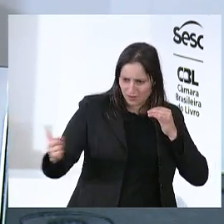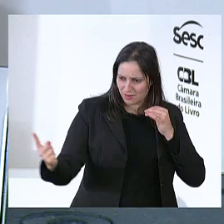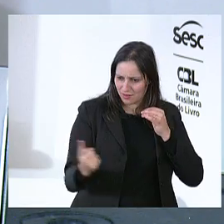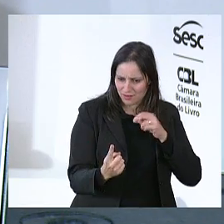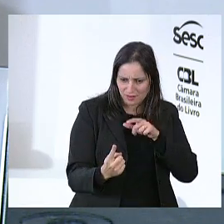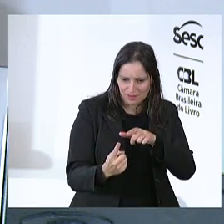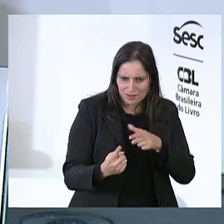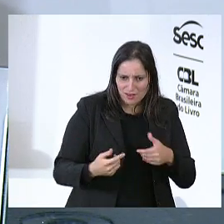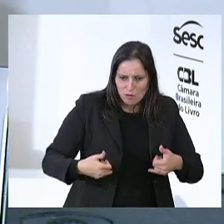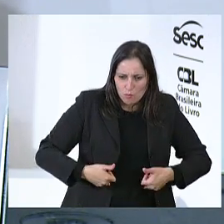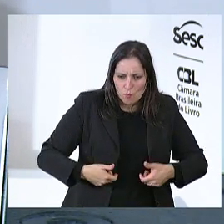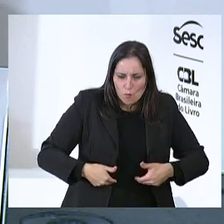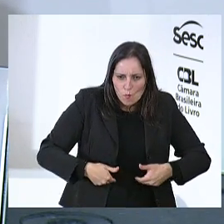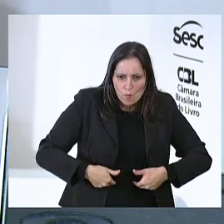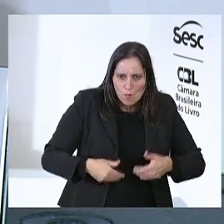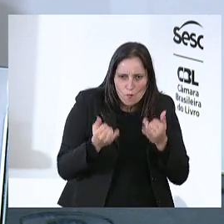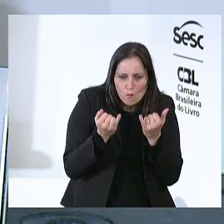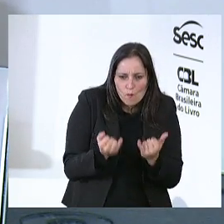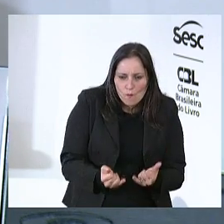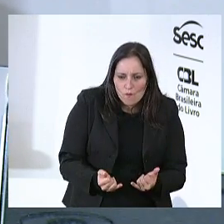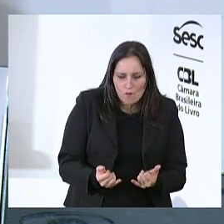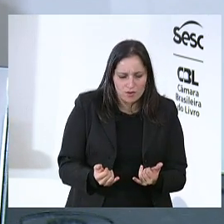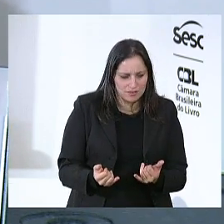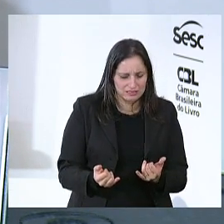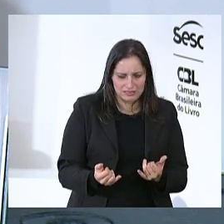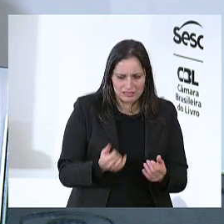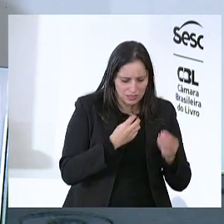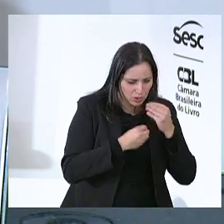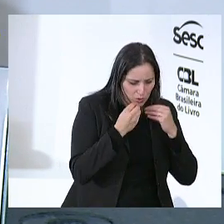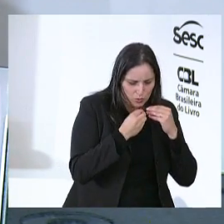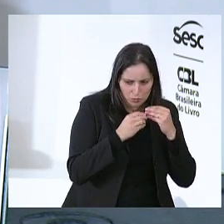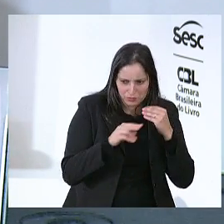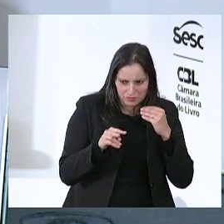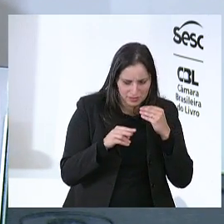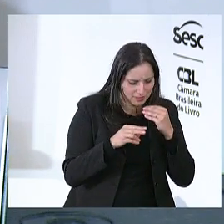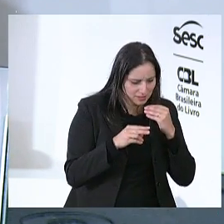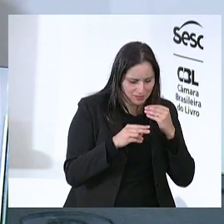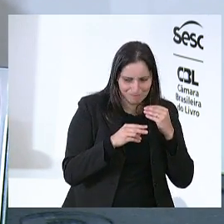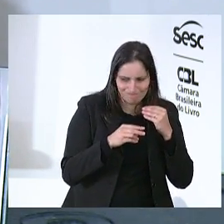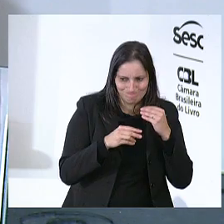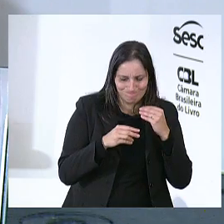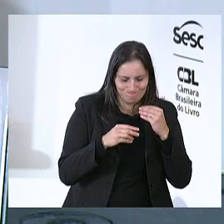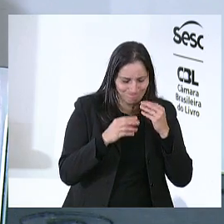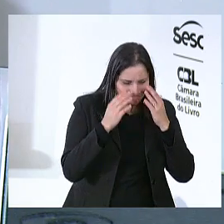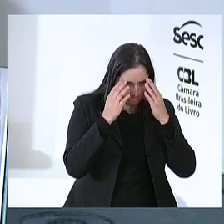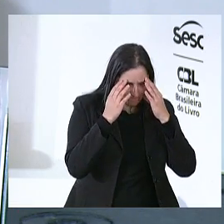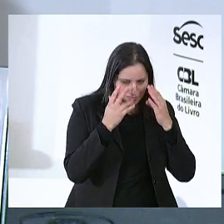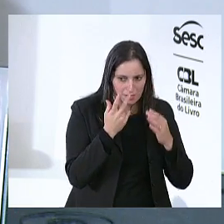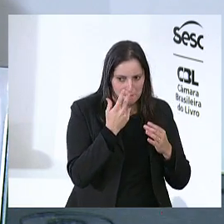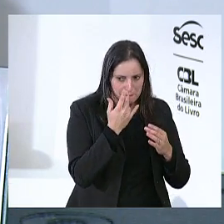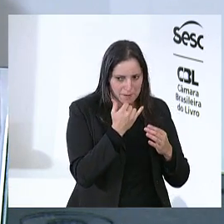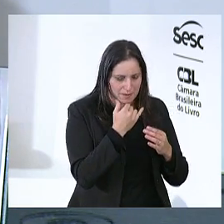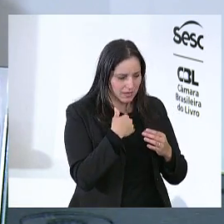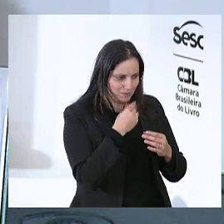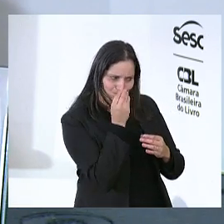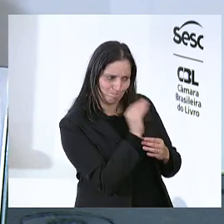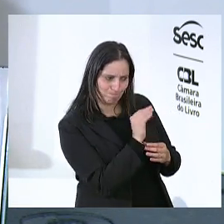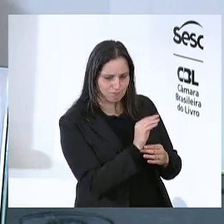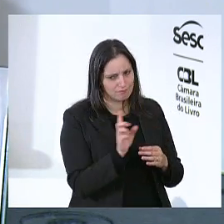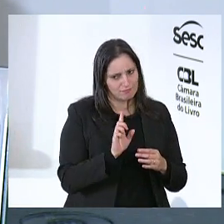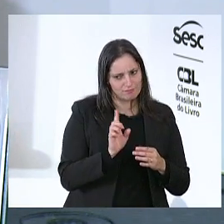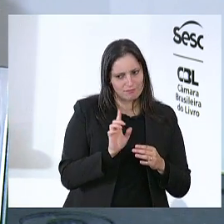fome. Eu não fazer o desagrado com meu pai, fui lá e tal, entende? Mas, olha, mudou. Sabe quando é